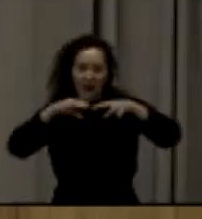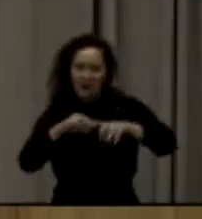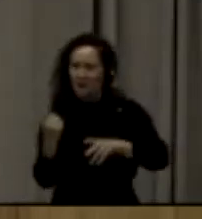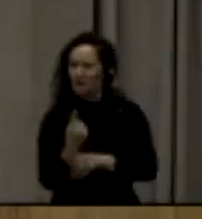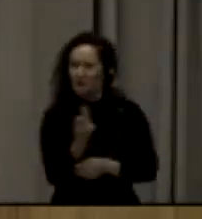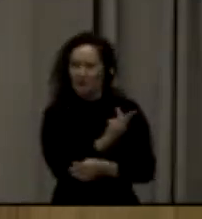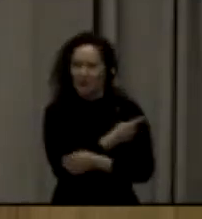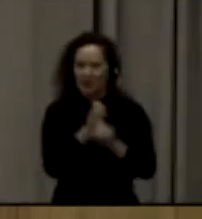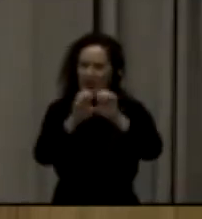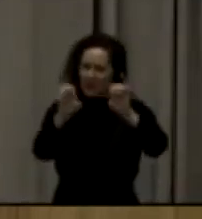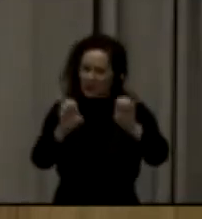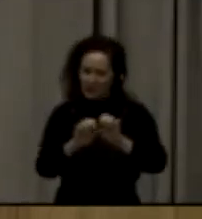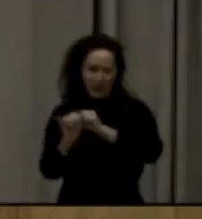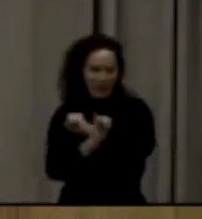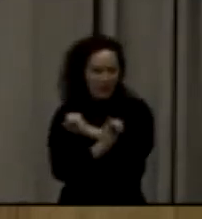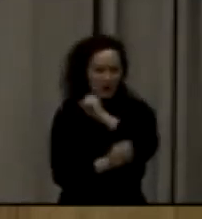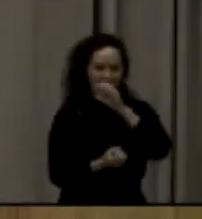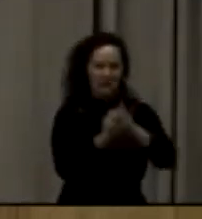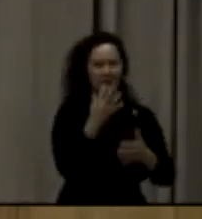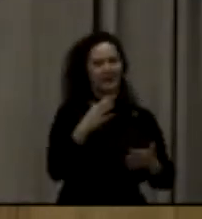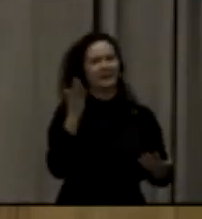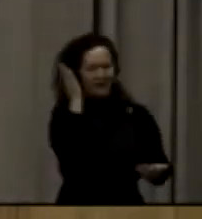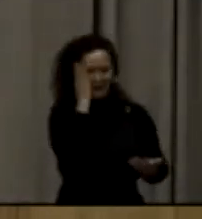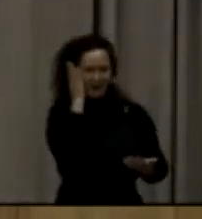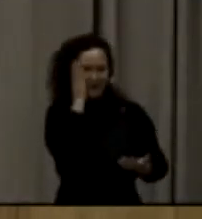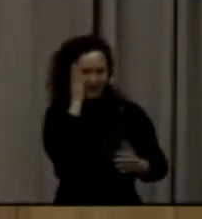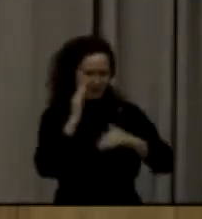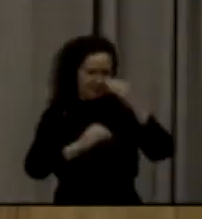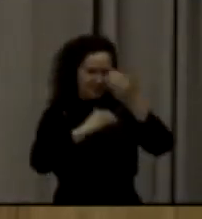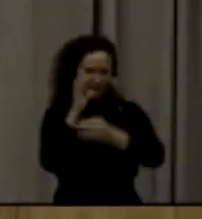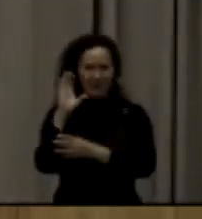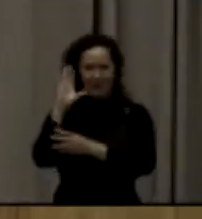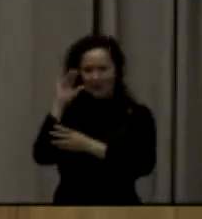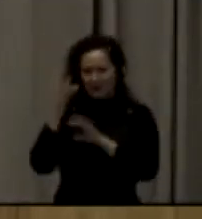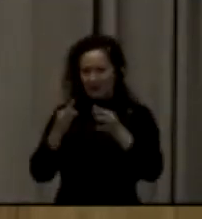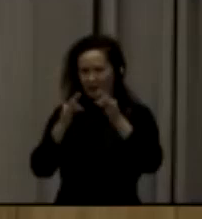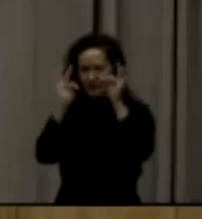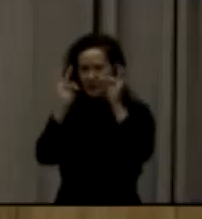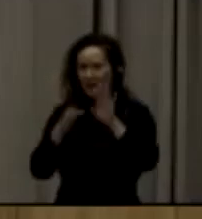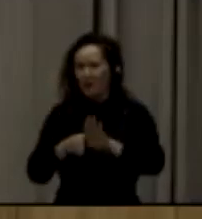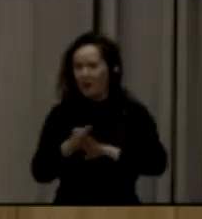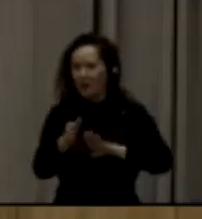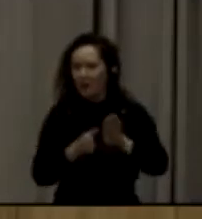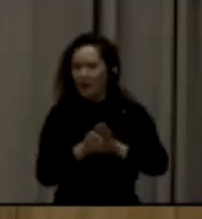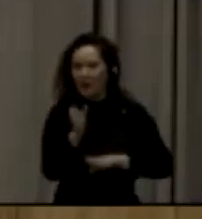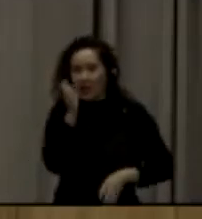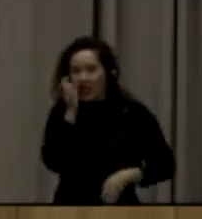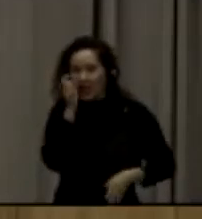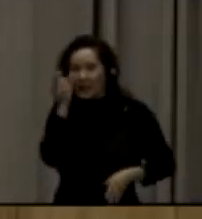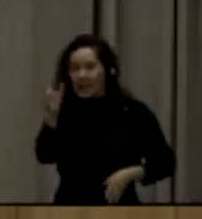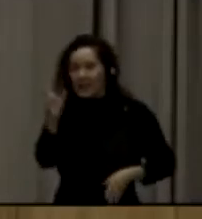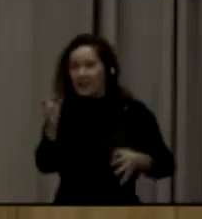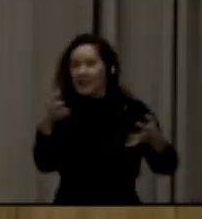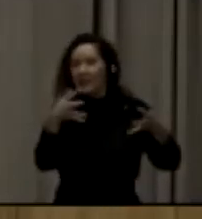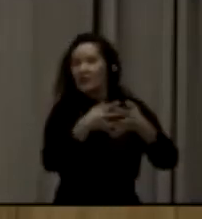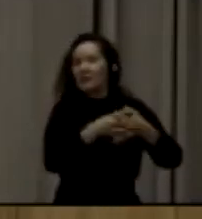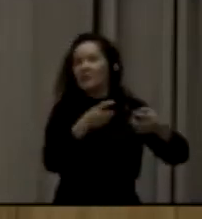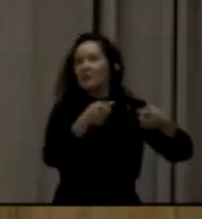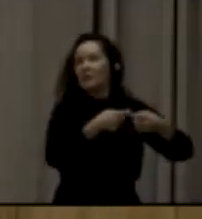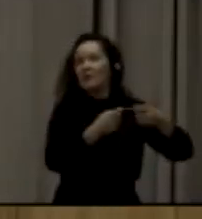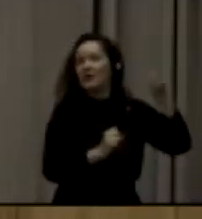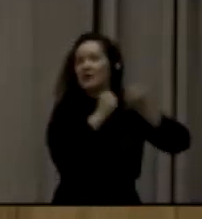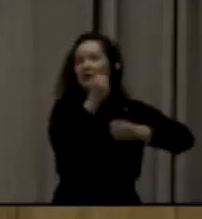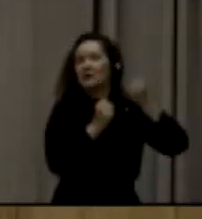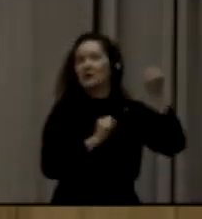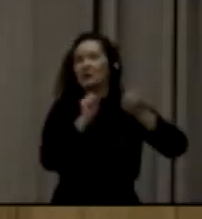essa infraestrutura que eu construí aqui. Então a gente sabe que o desenvolvimento científico e tecnológico é orientado pelos interesses do complexo médico-industrial e só